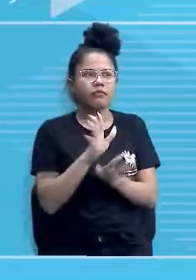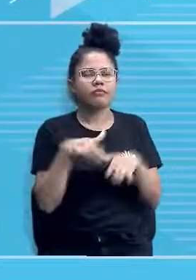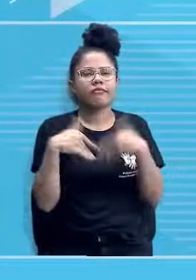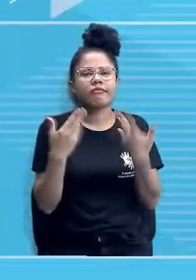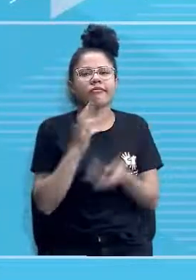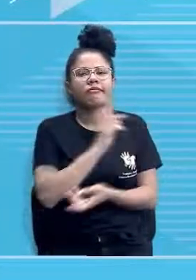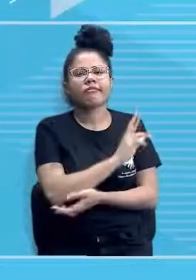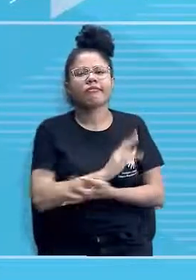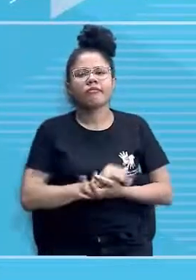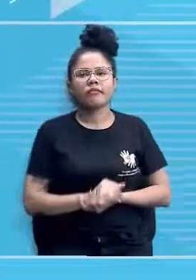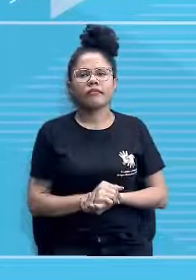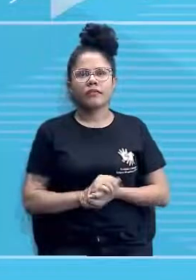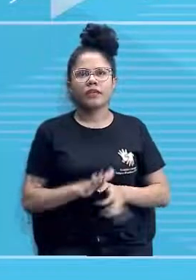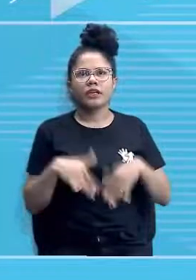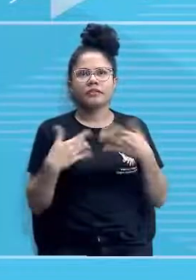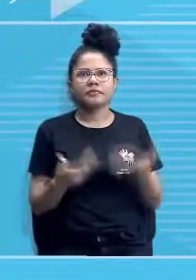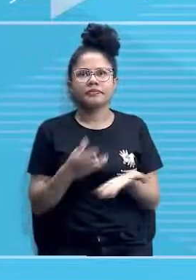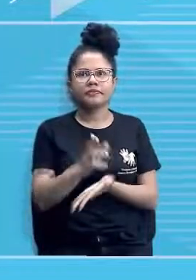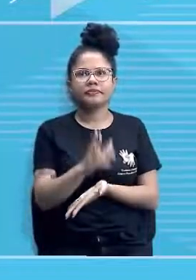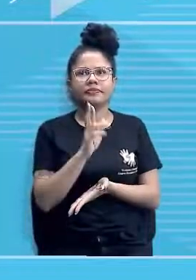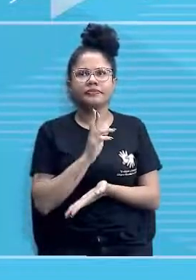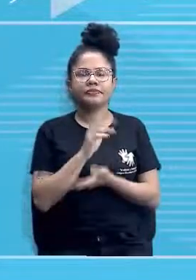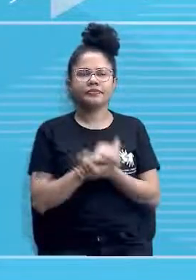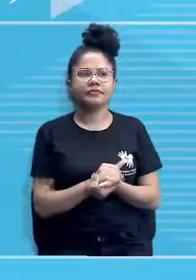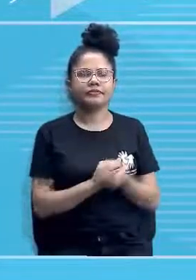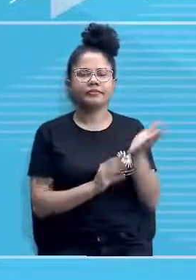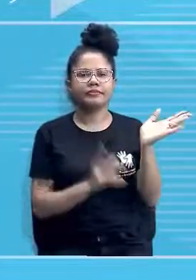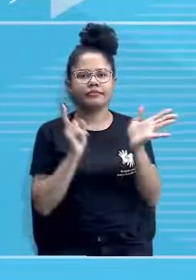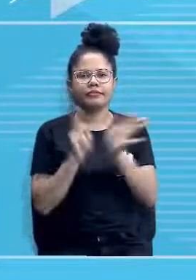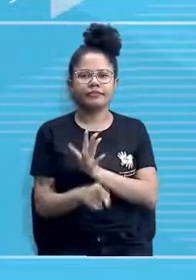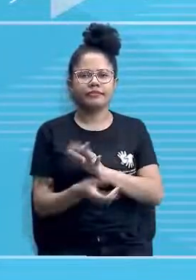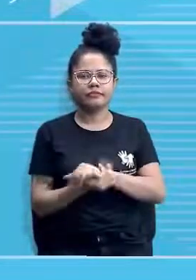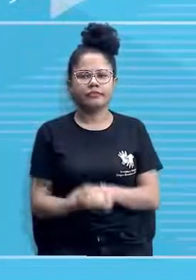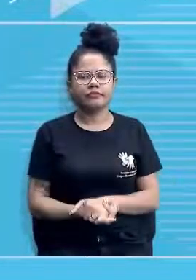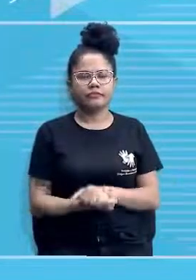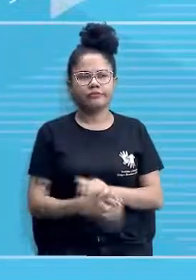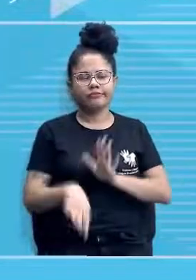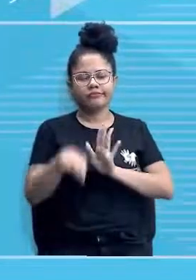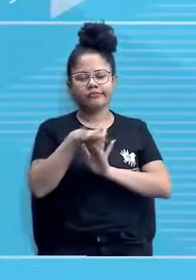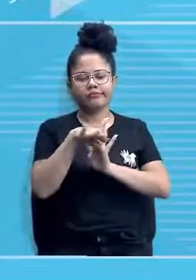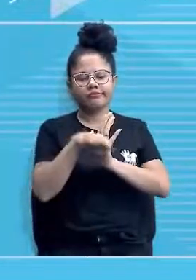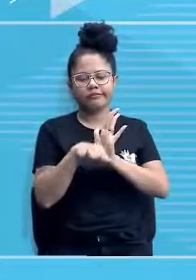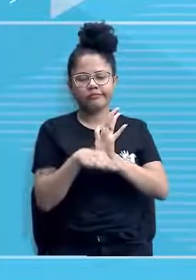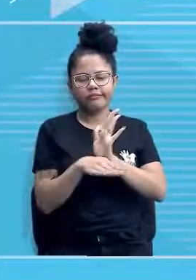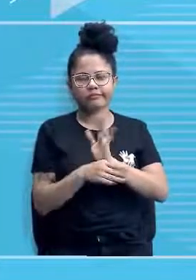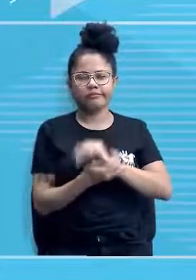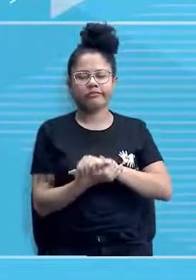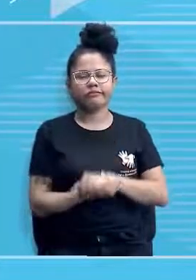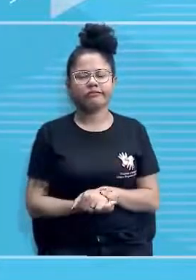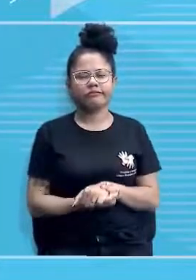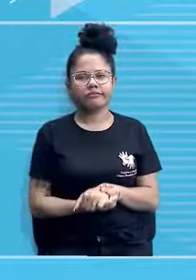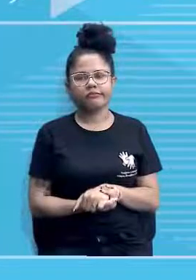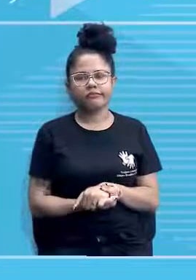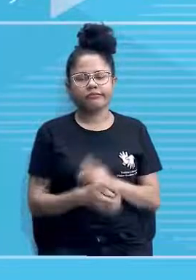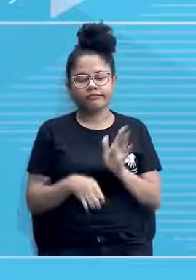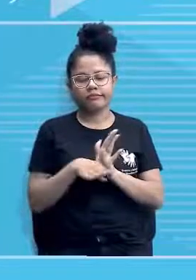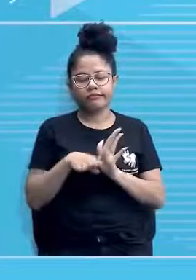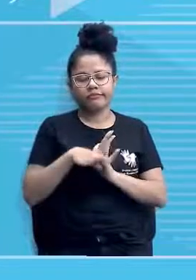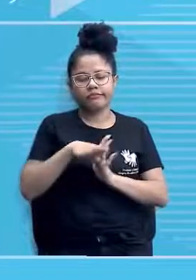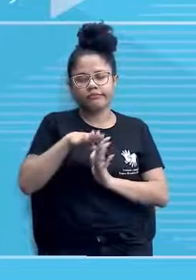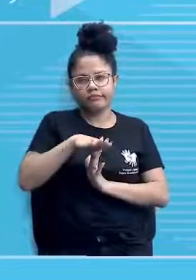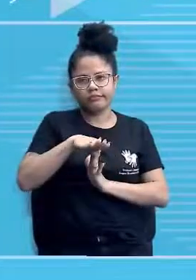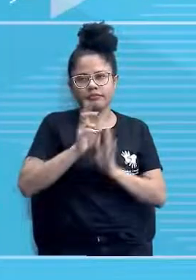essa questão tá qual vai ser a resposta a sequência em ordem crescente de solubilidade